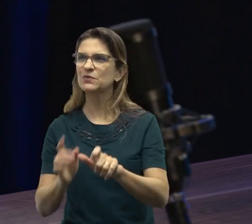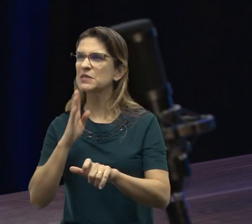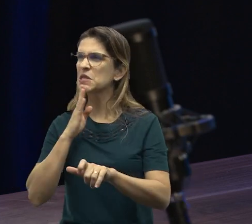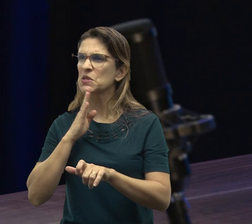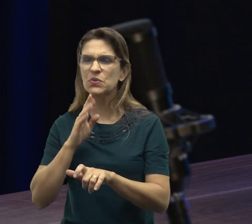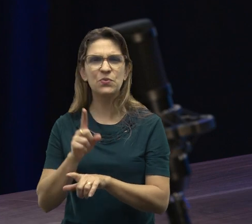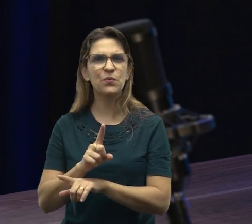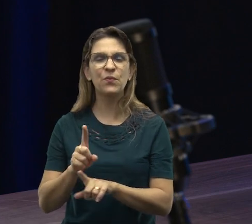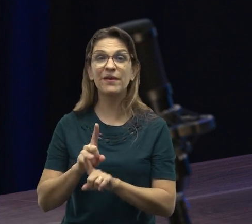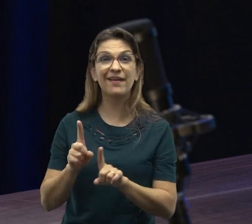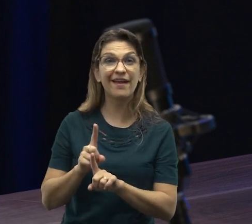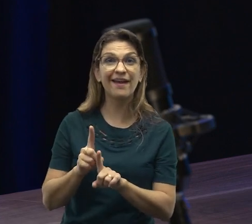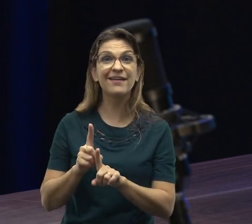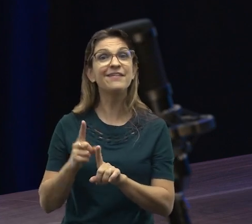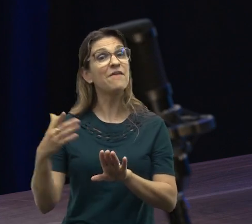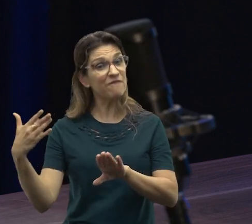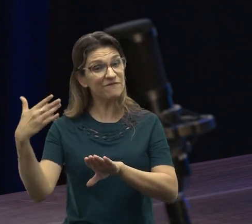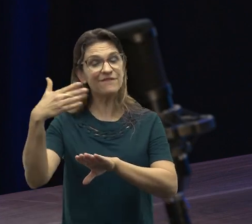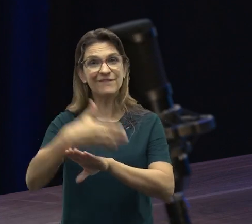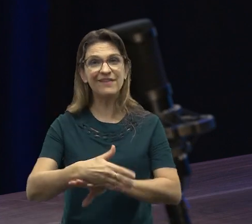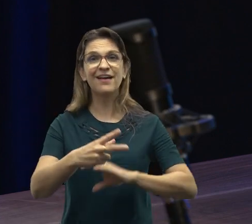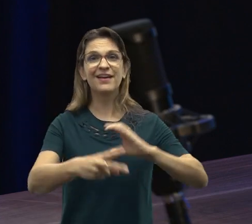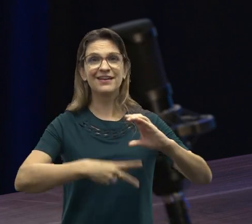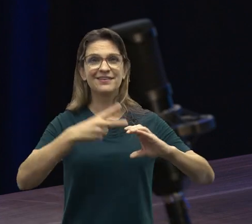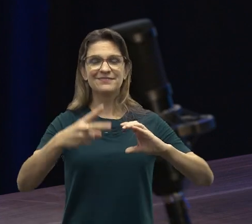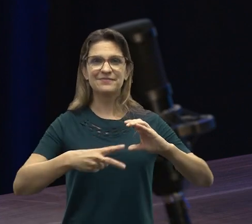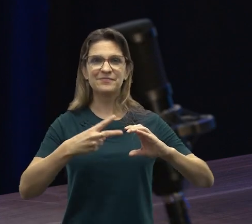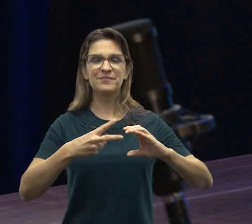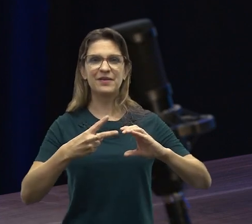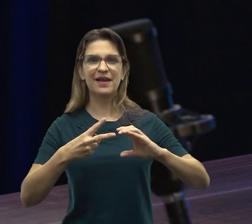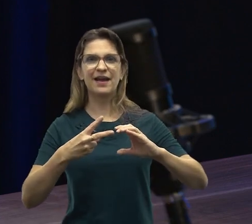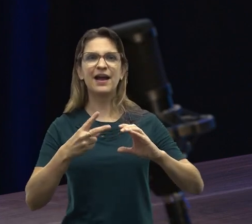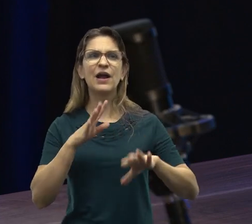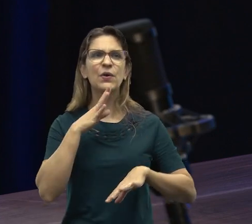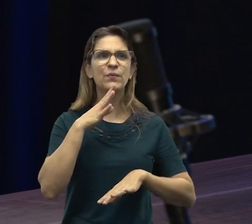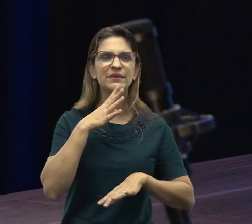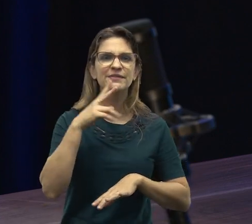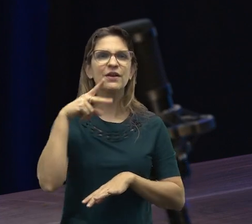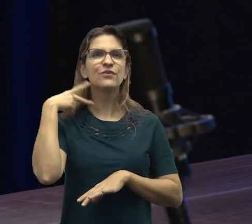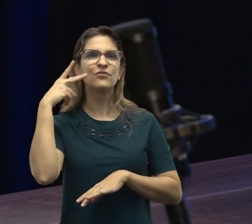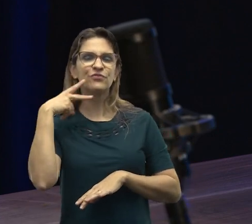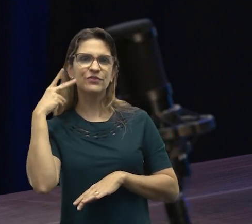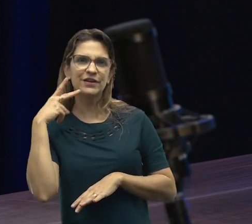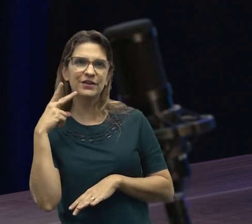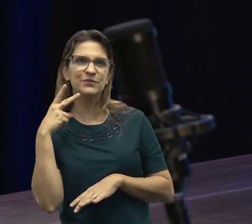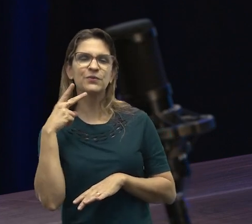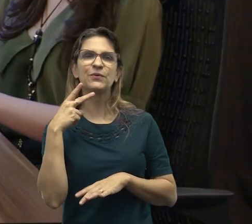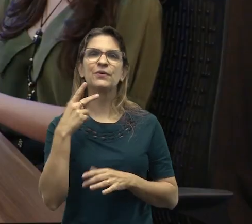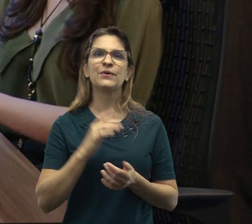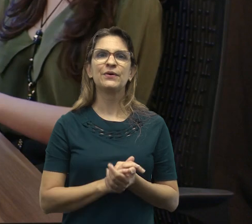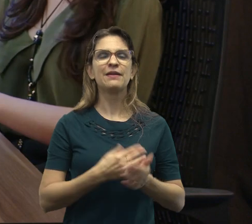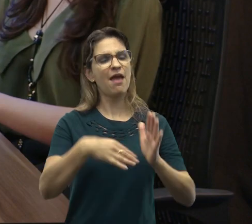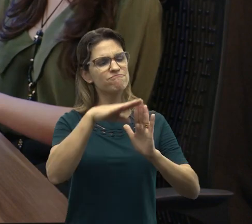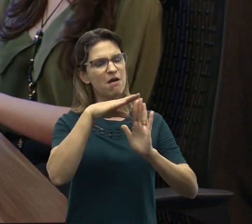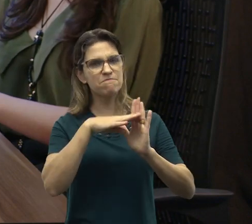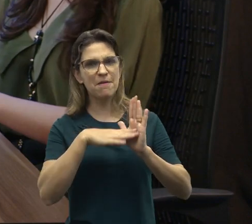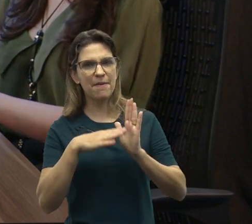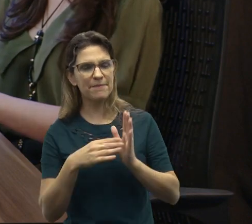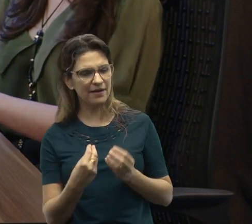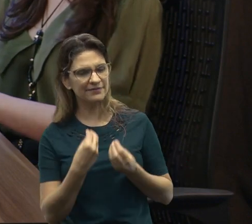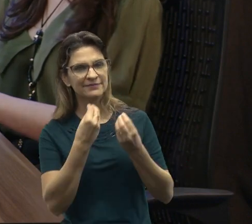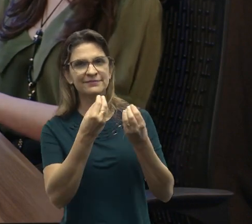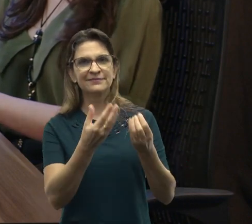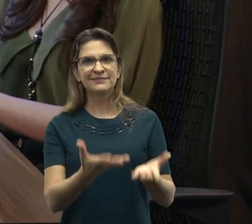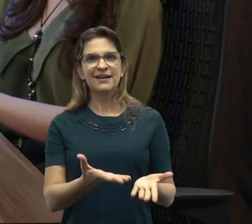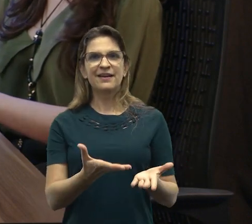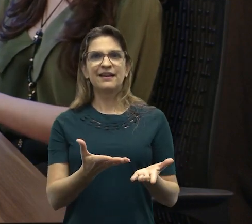Câmara e visitando o seu vereador no seu dia a dia, levando as demandas. Hoje em dia, a gente recebe realmente muitas